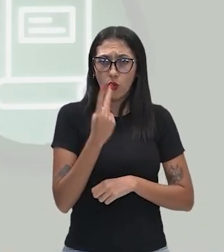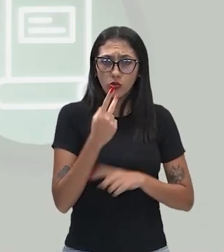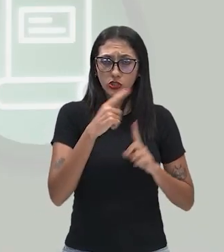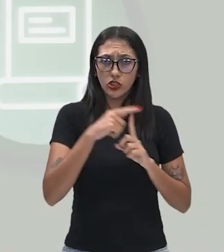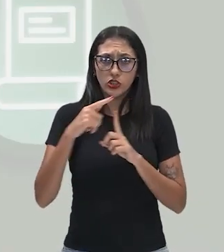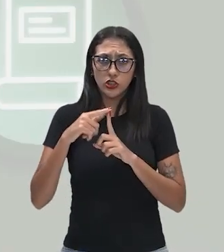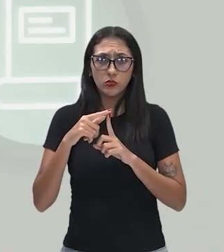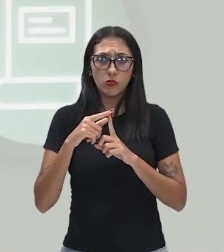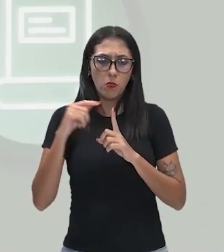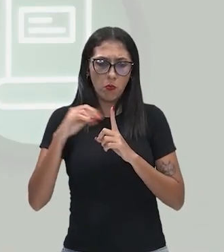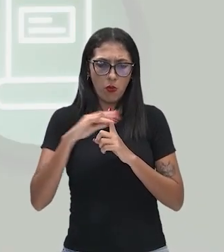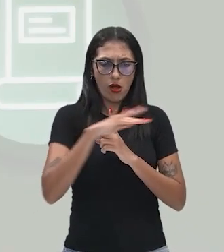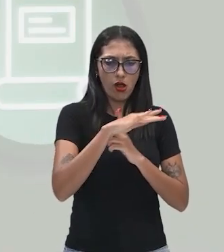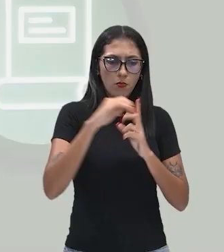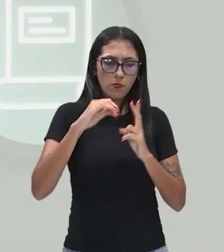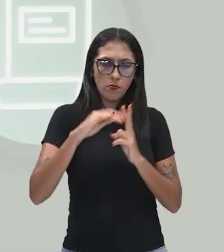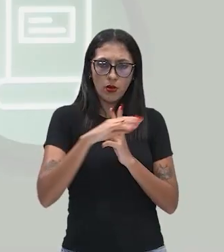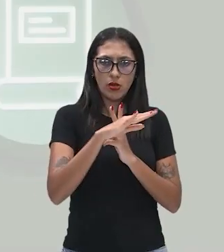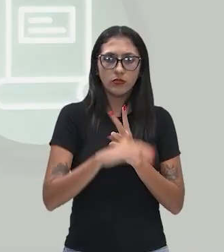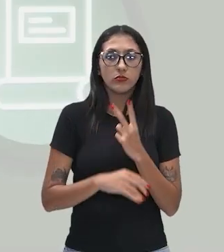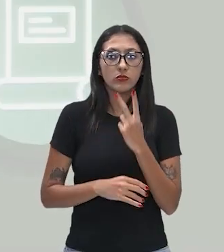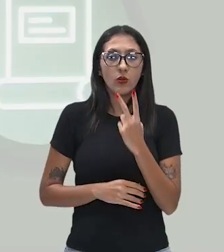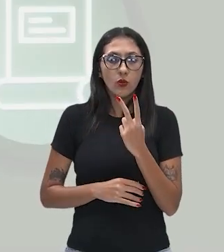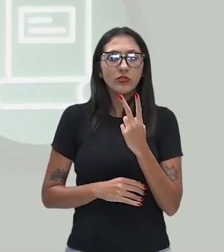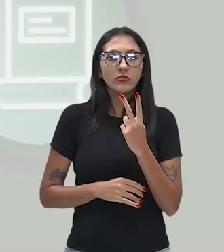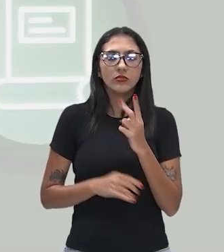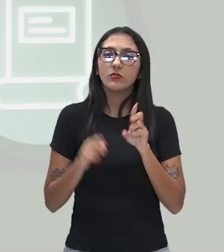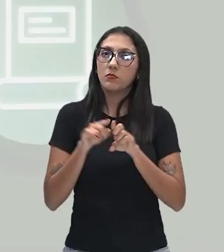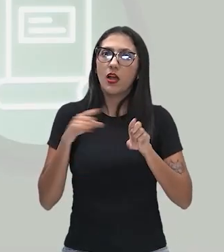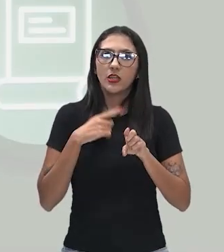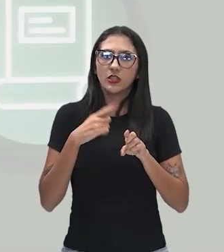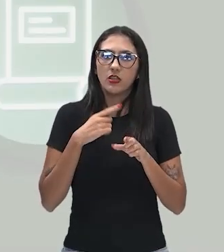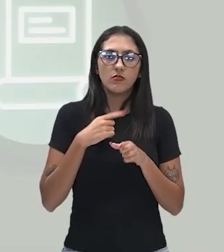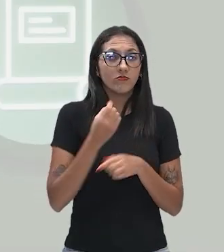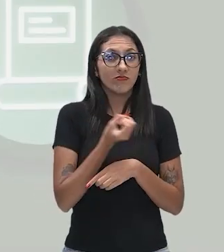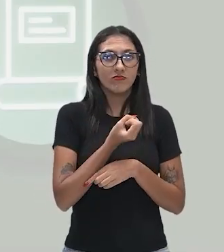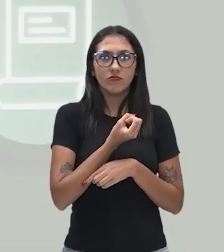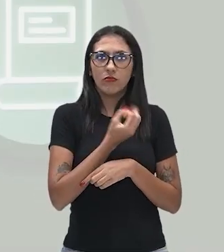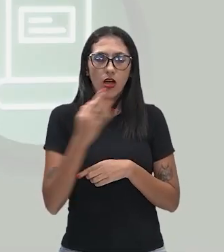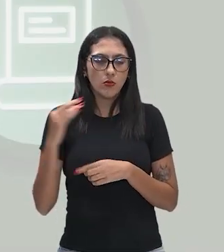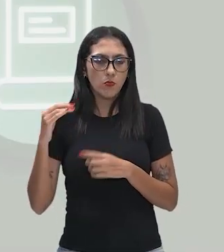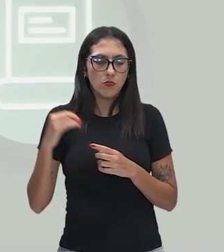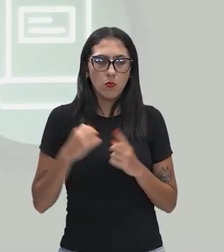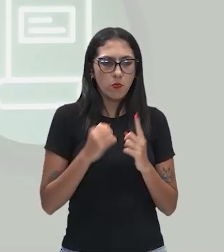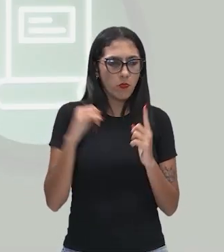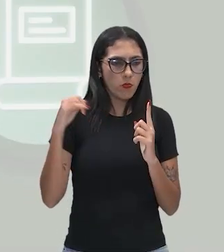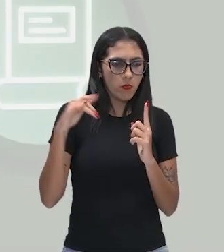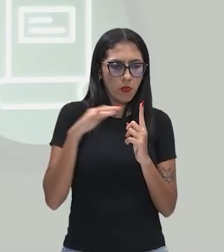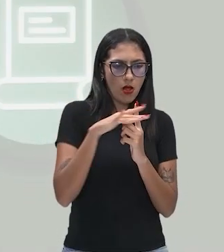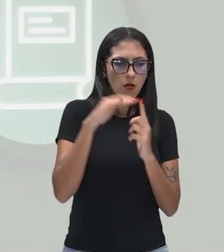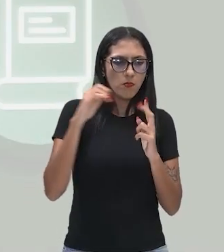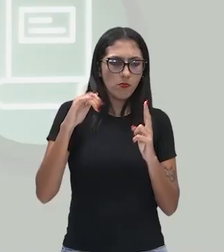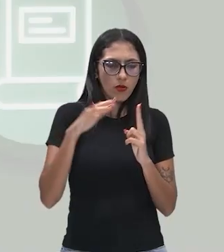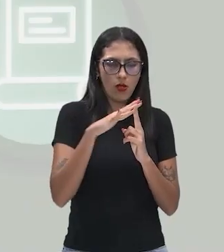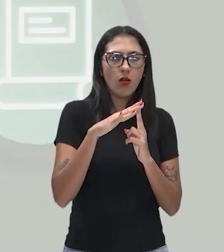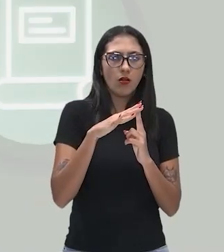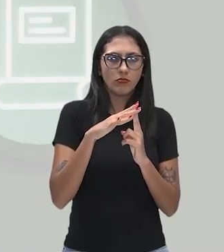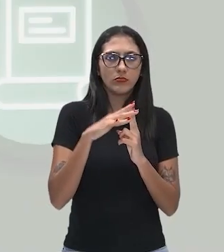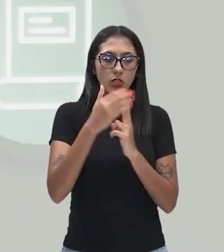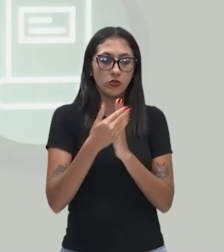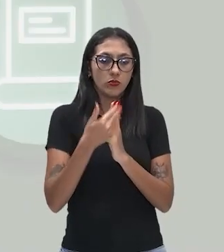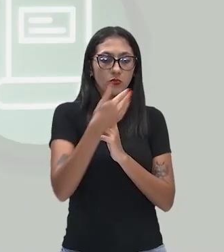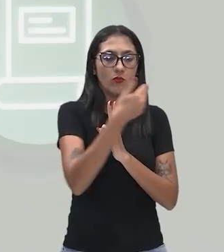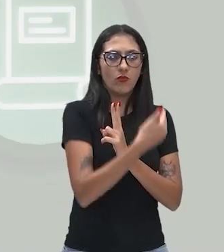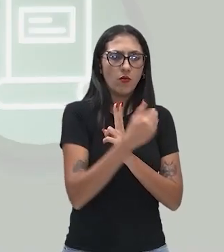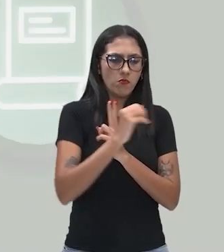não fizeram isso, elas fizeram várias faixas. E isso corrobora para indicar que aquela bolinha ela tem um comportamento como se